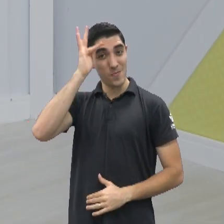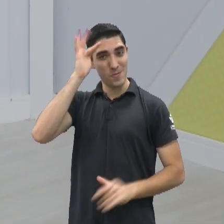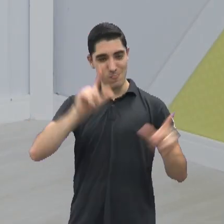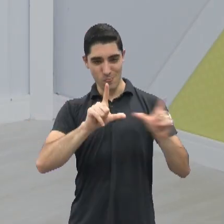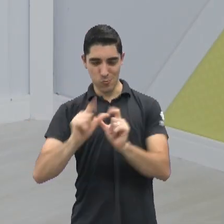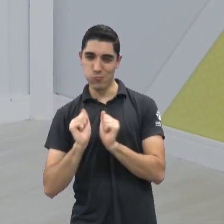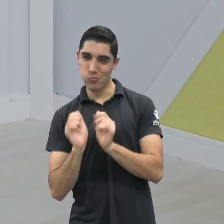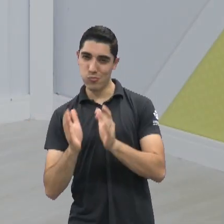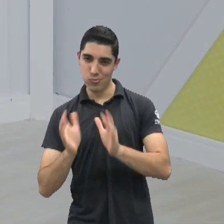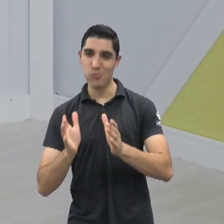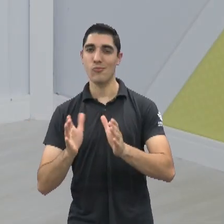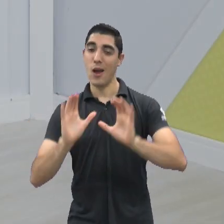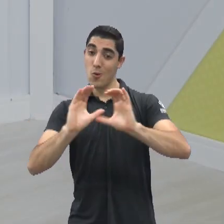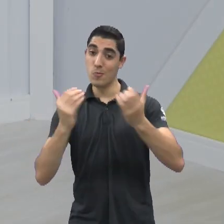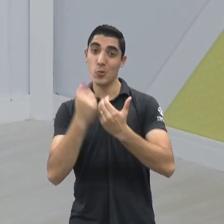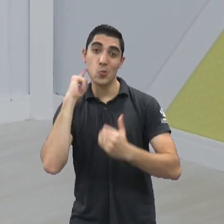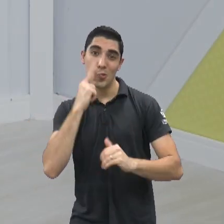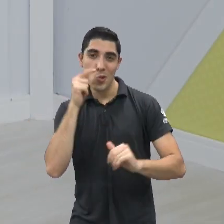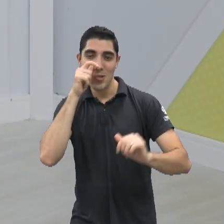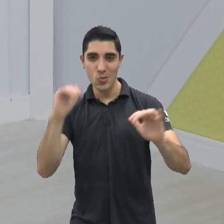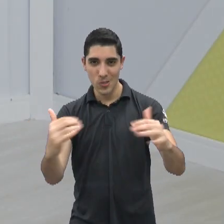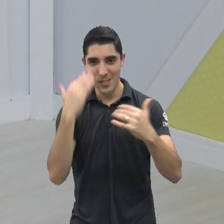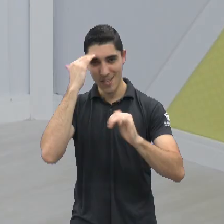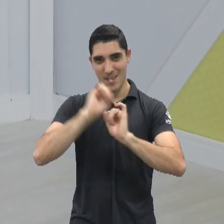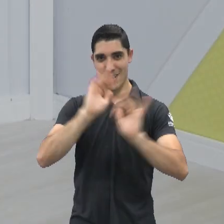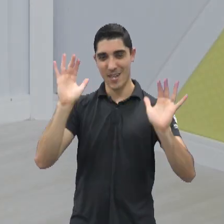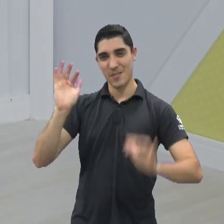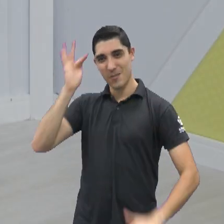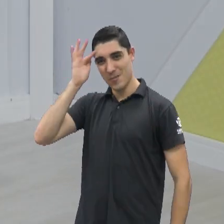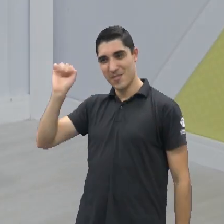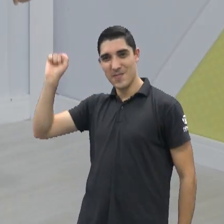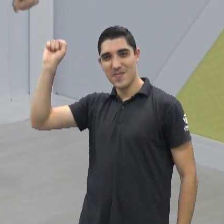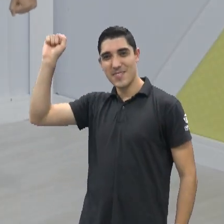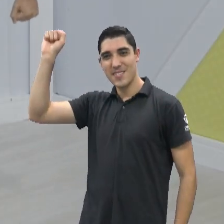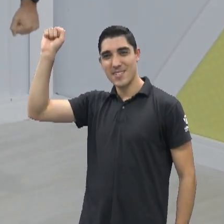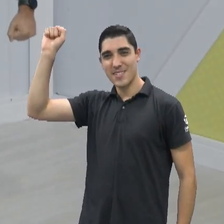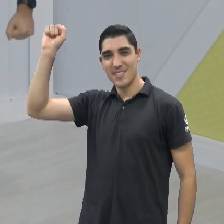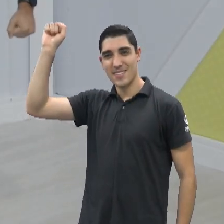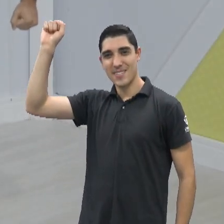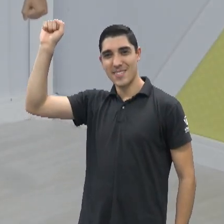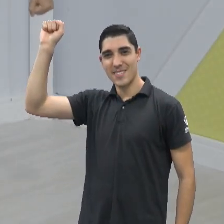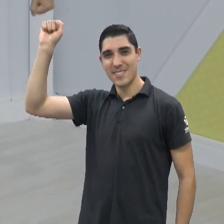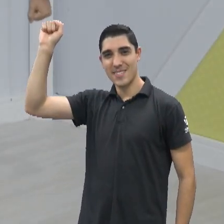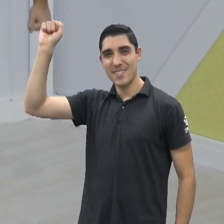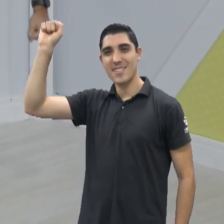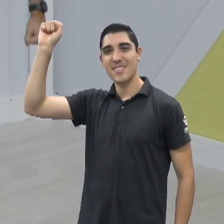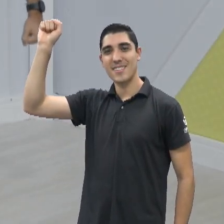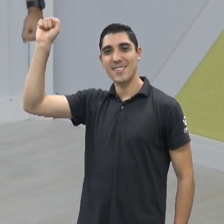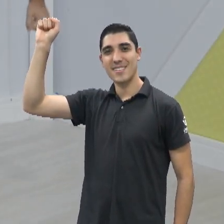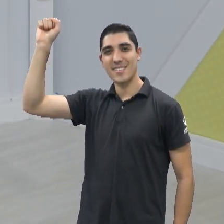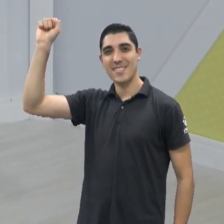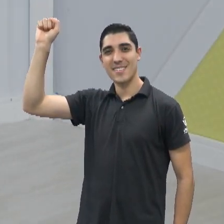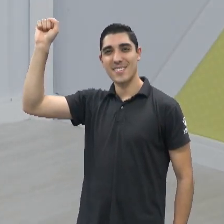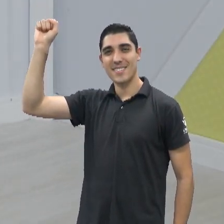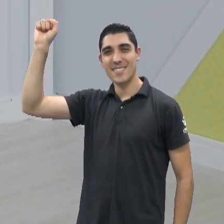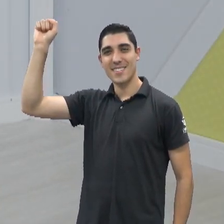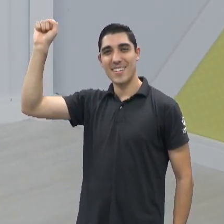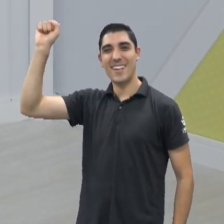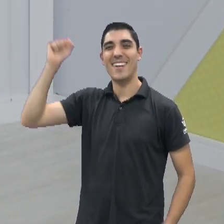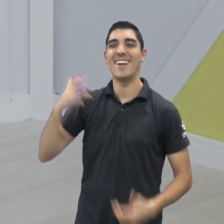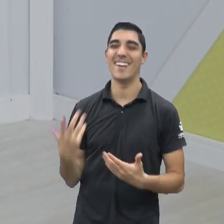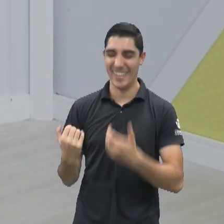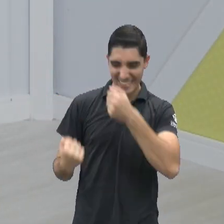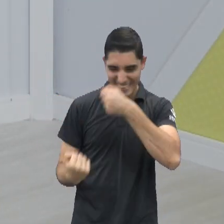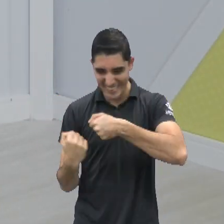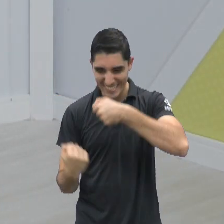informação para a comunidade sul aqui de São José dos Campos. O Luiz, que a gente vai dar o soquinho. Eu não sou bom no soquinho, hoje foi